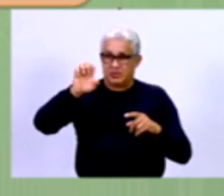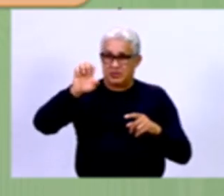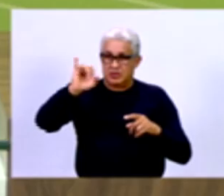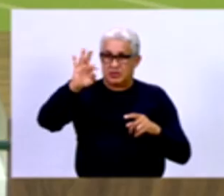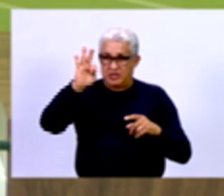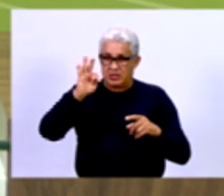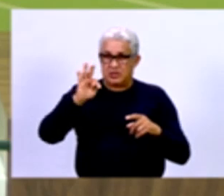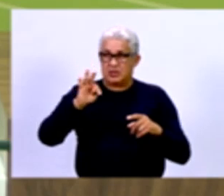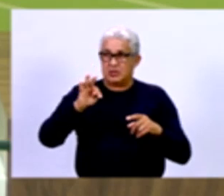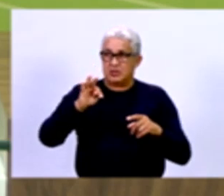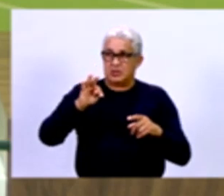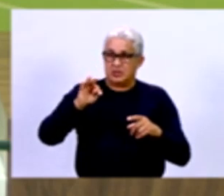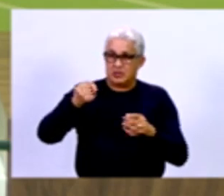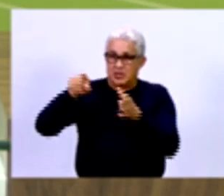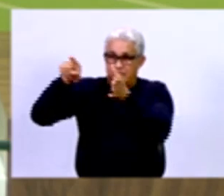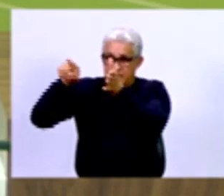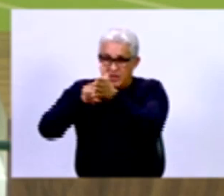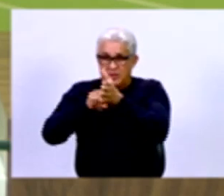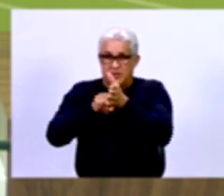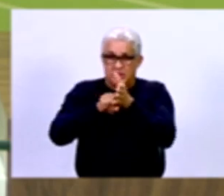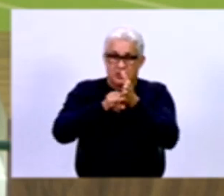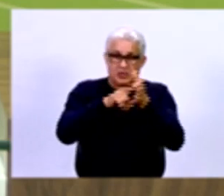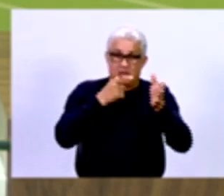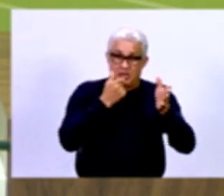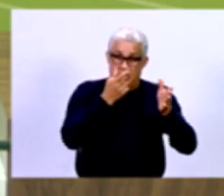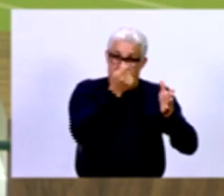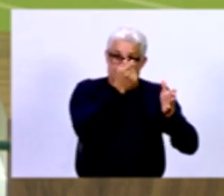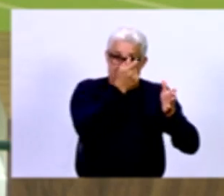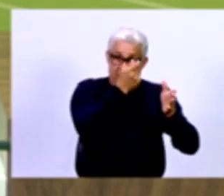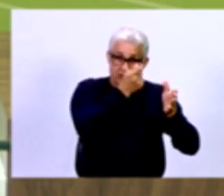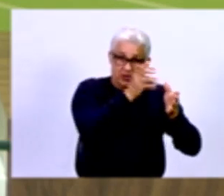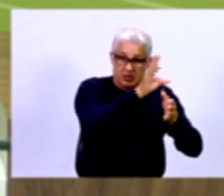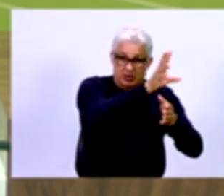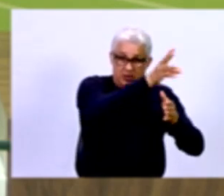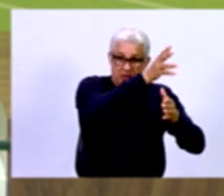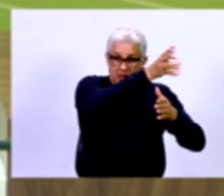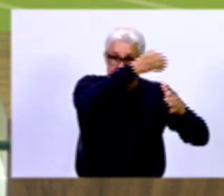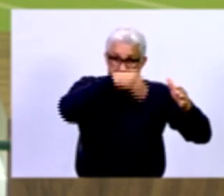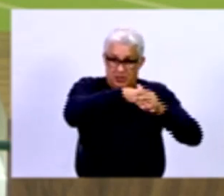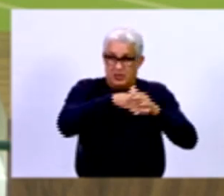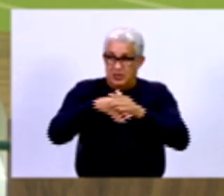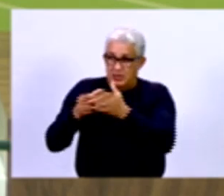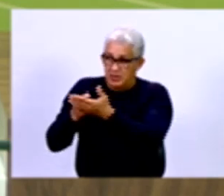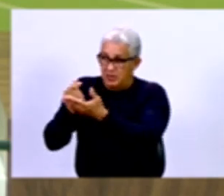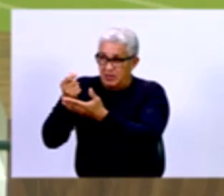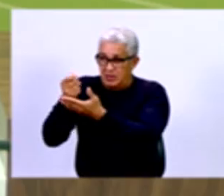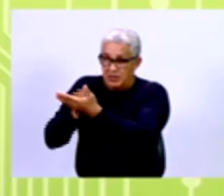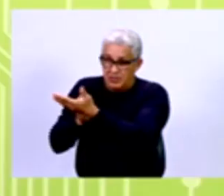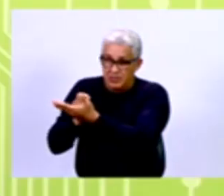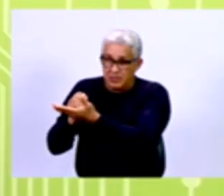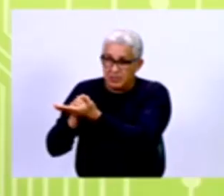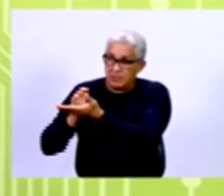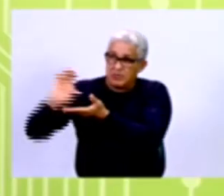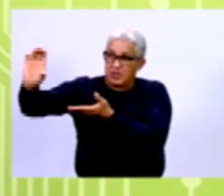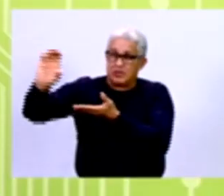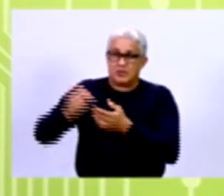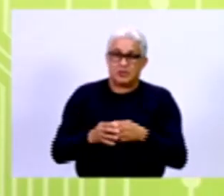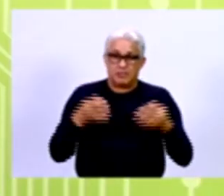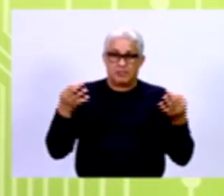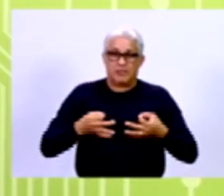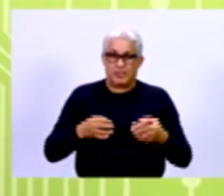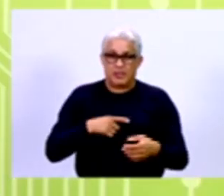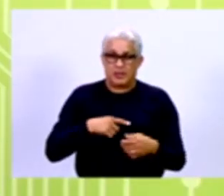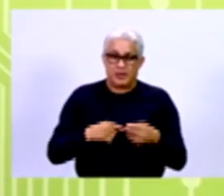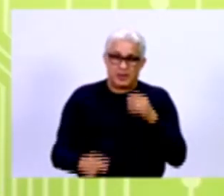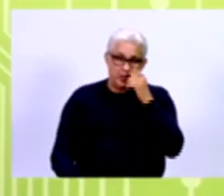mais dinheiro do que saindo, e negativo quando a gente está mandando mais dinheiro do que recebendo. Perfeito. Ainda dentro